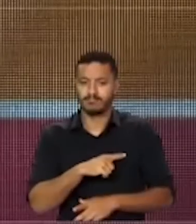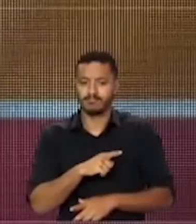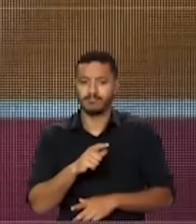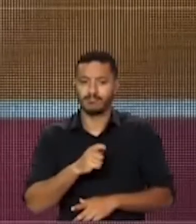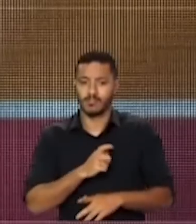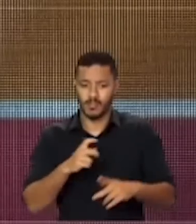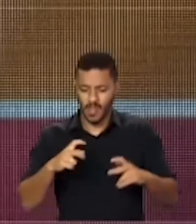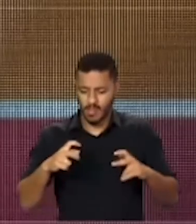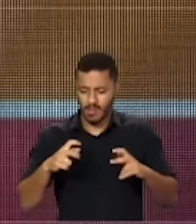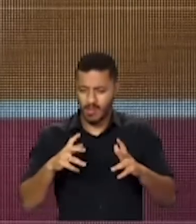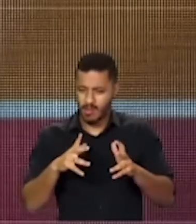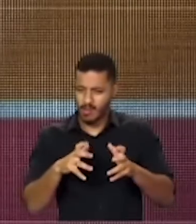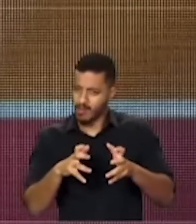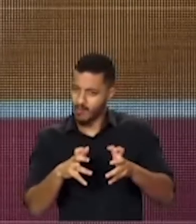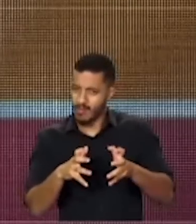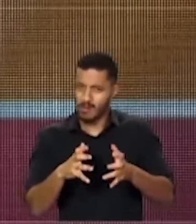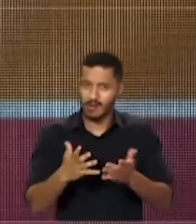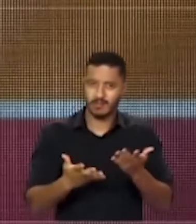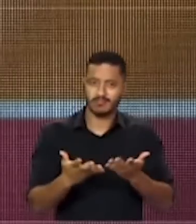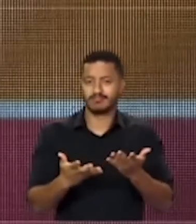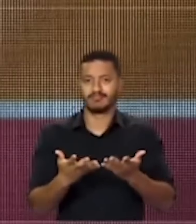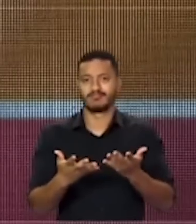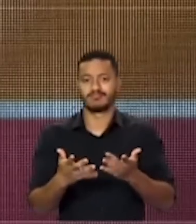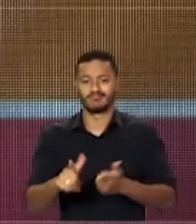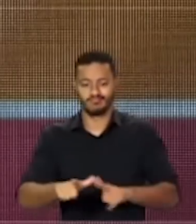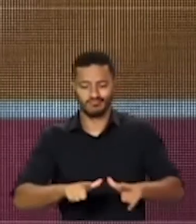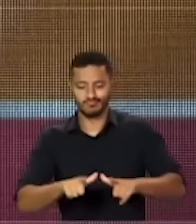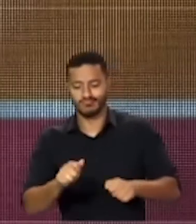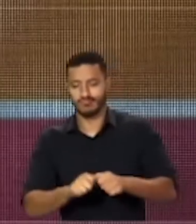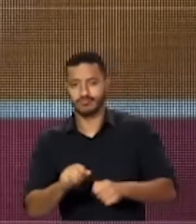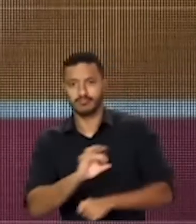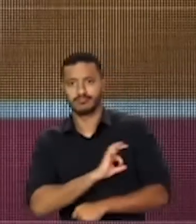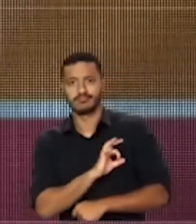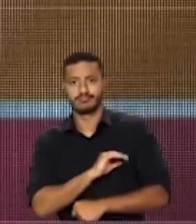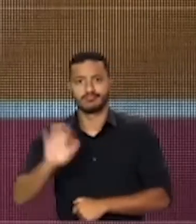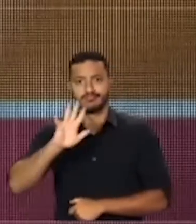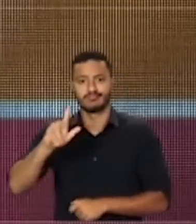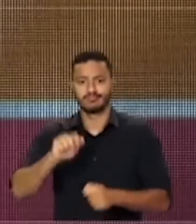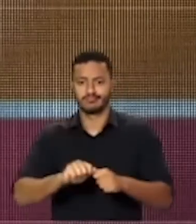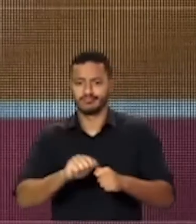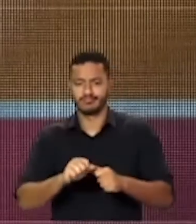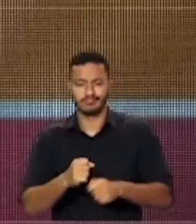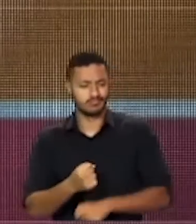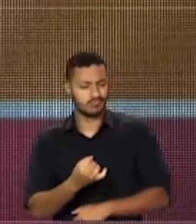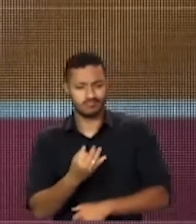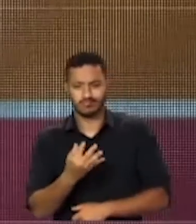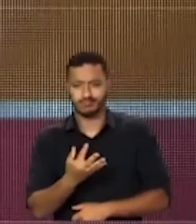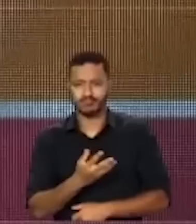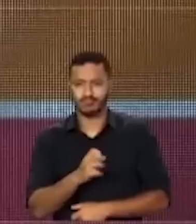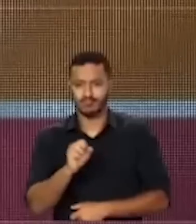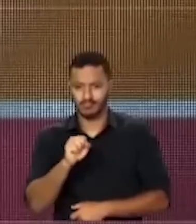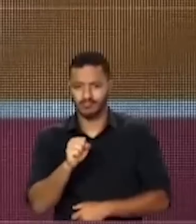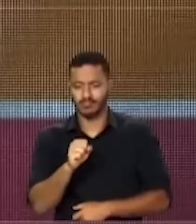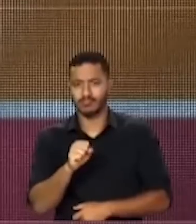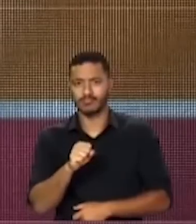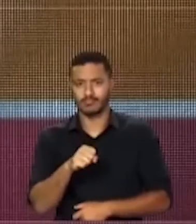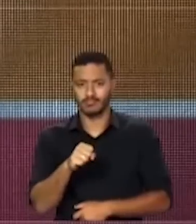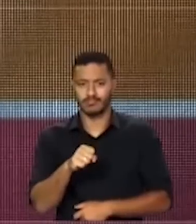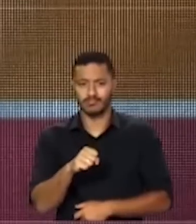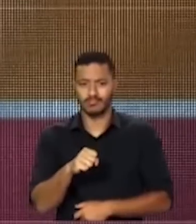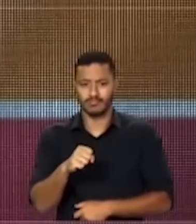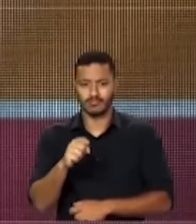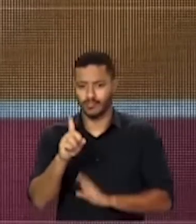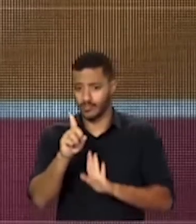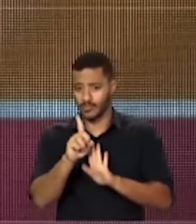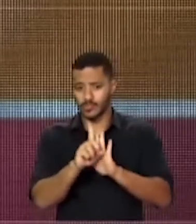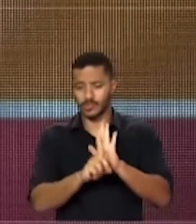eventual conflito. As operações realizadas, e foram inúmeras operações realizadas, foram, segundo o